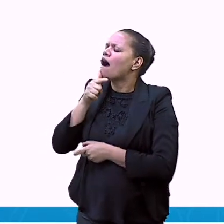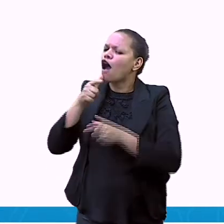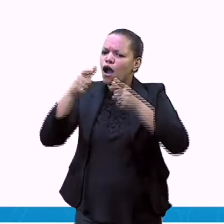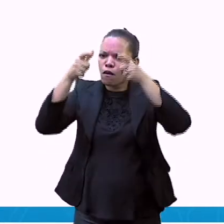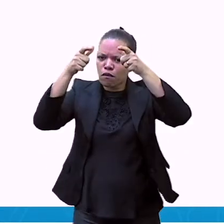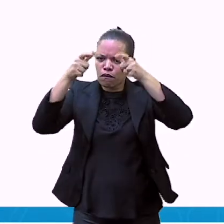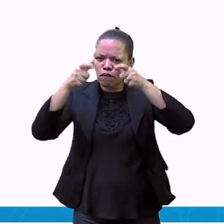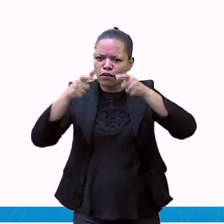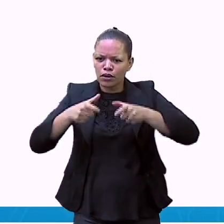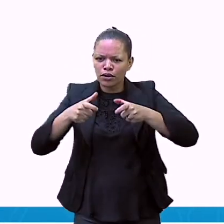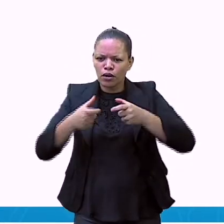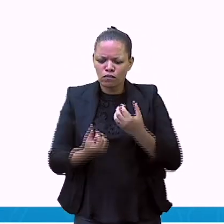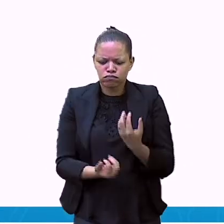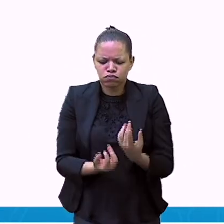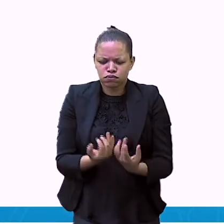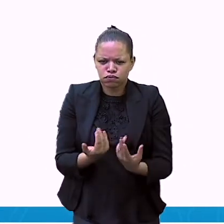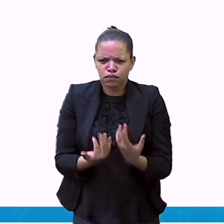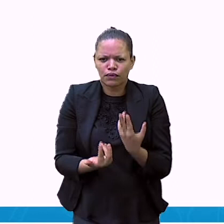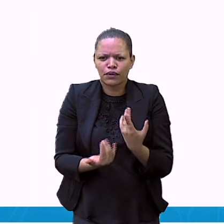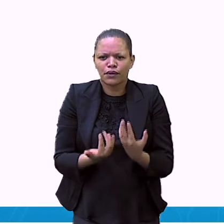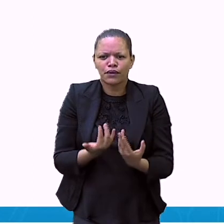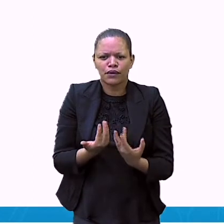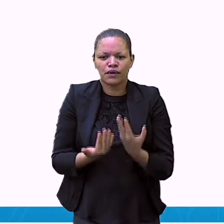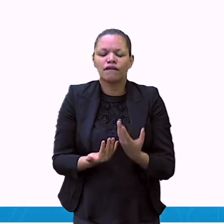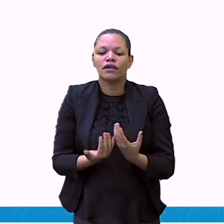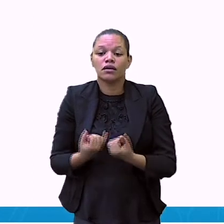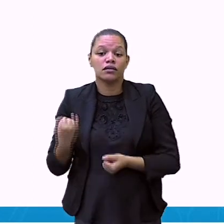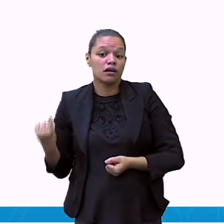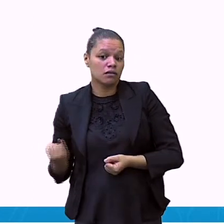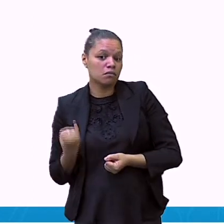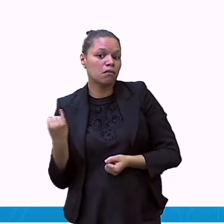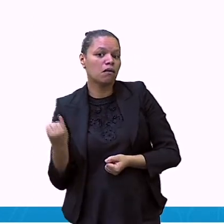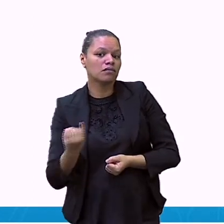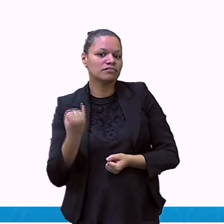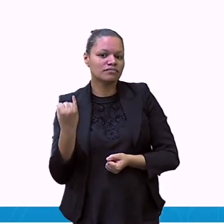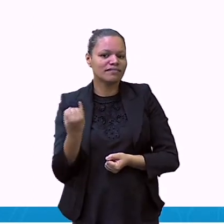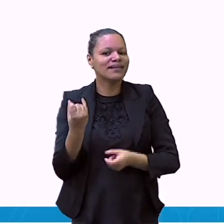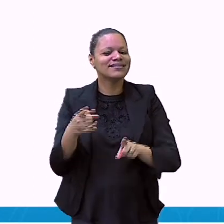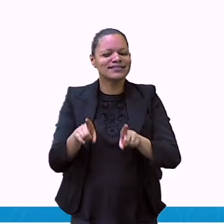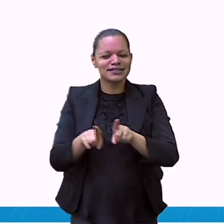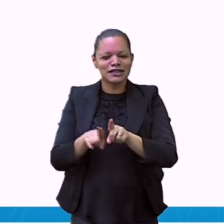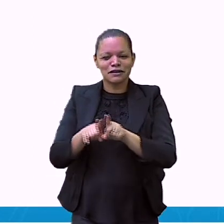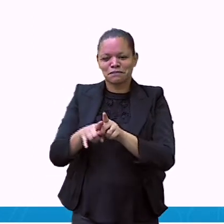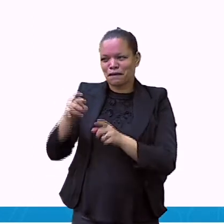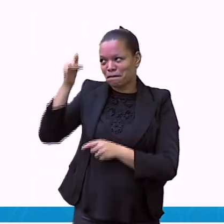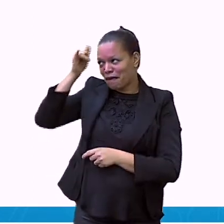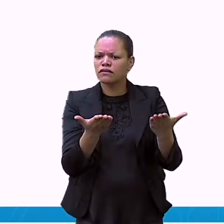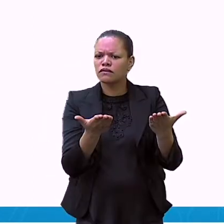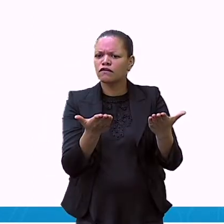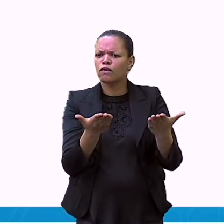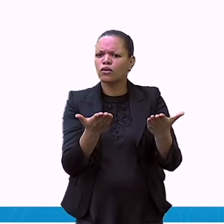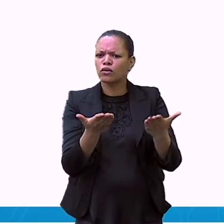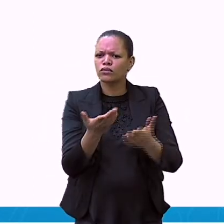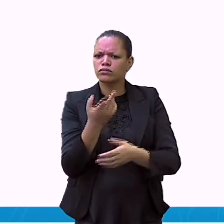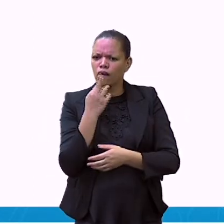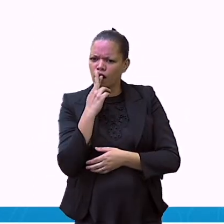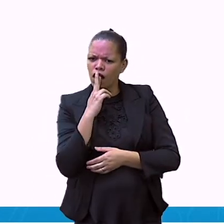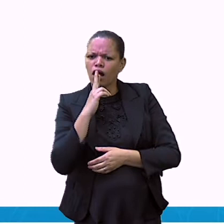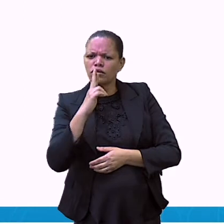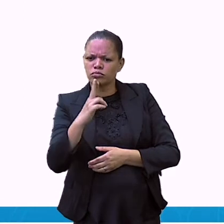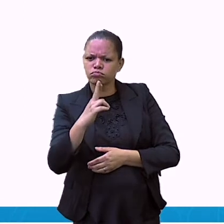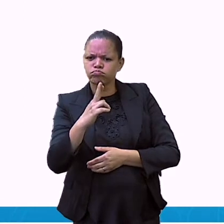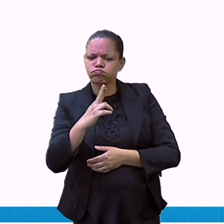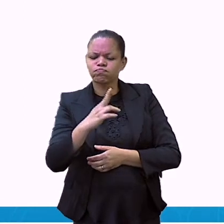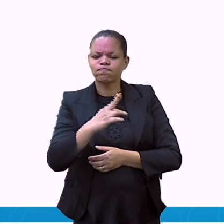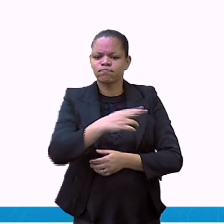ou esterilizada. Vamos ver então quais são as respostas da atividade 2? Tomar as